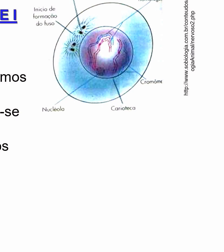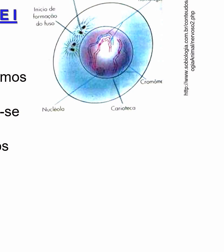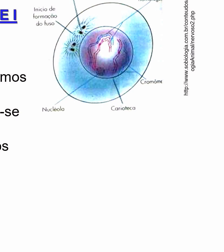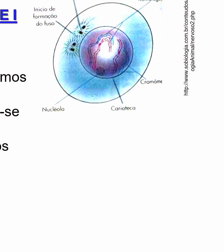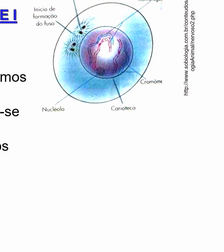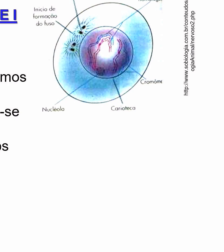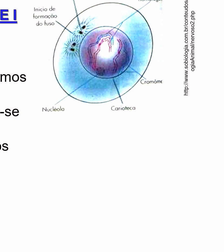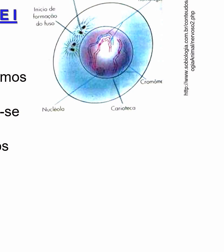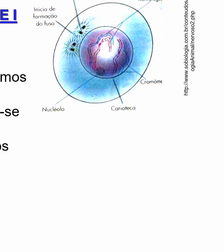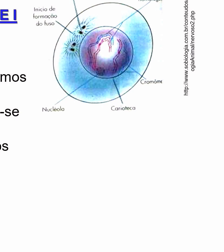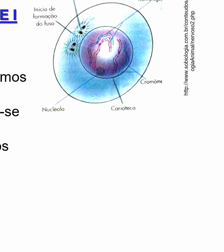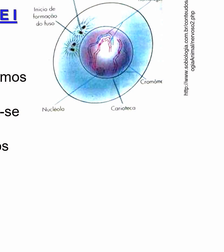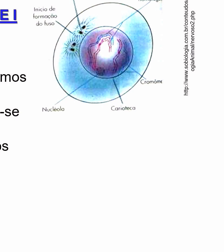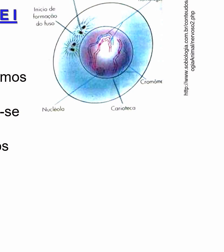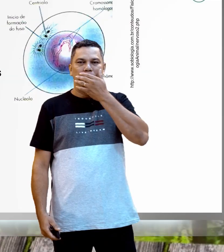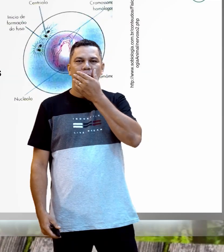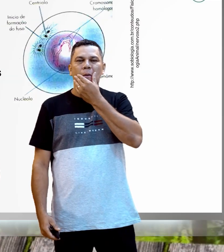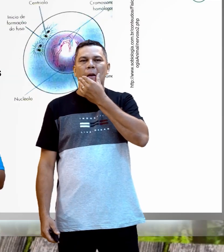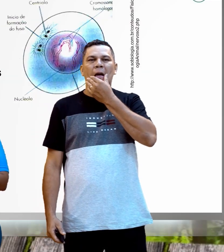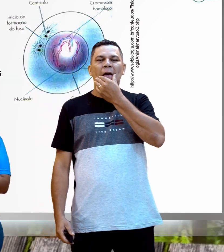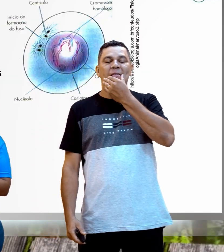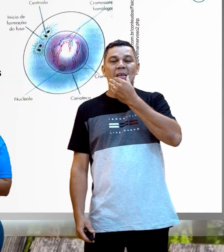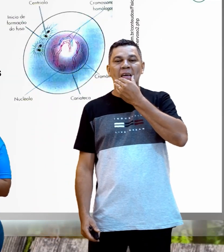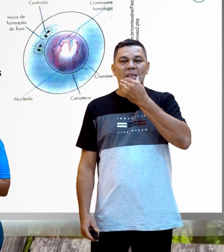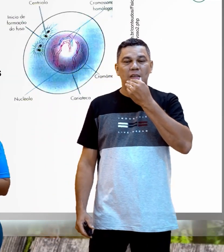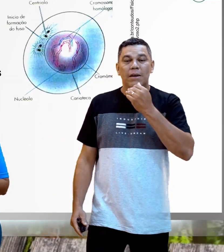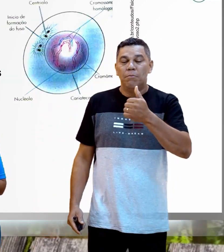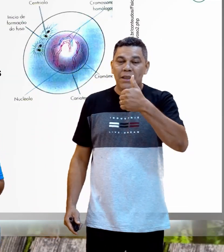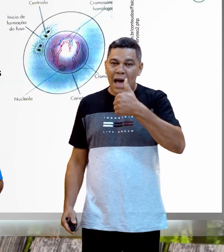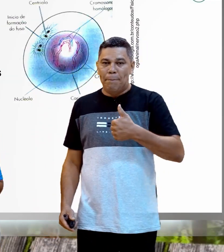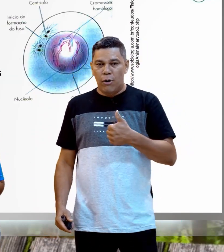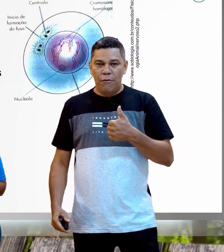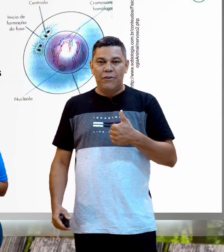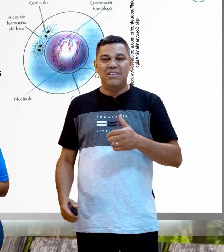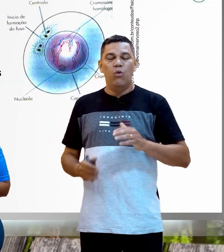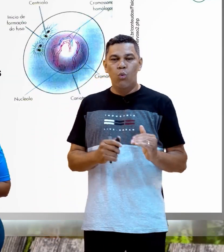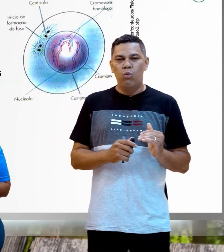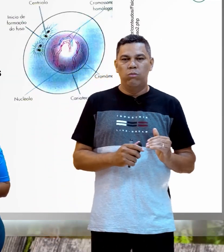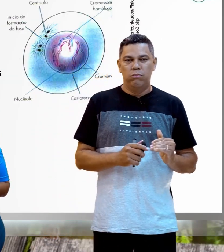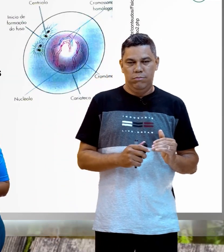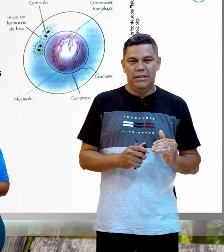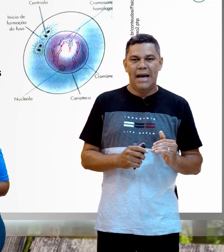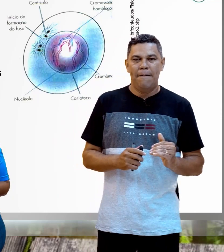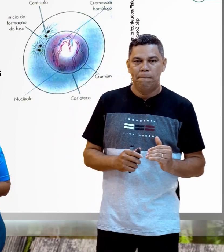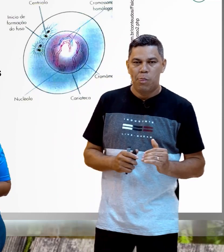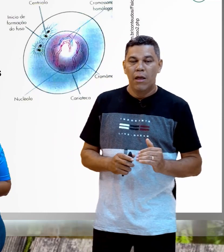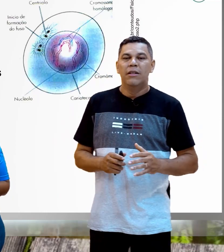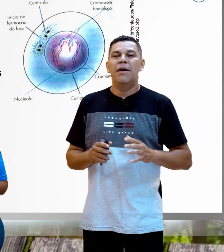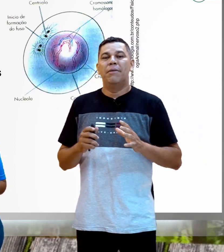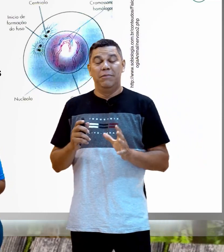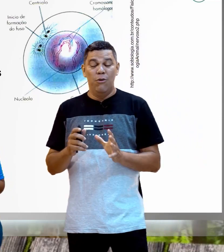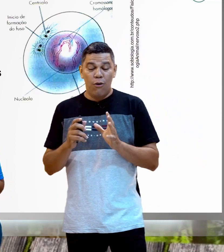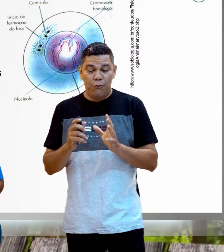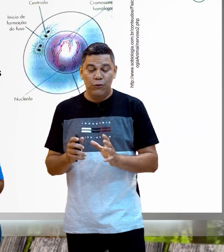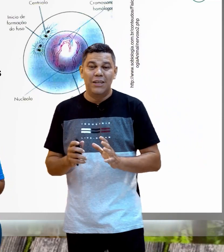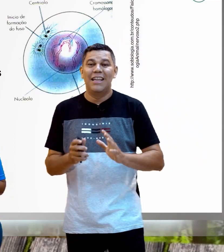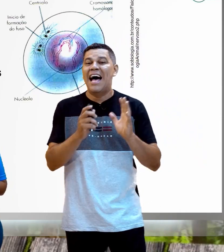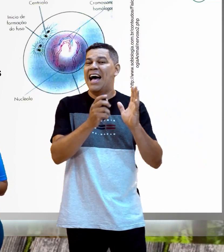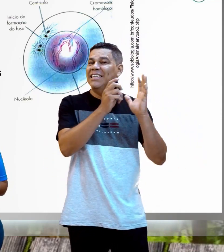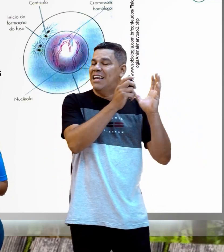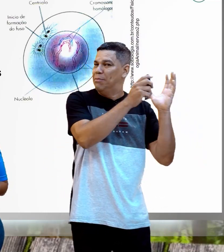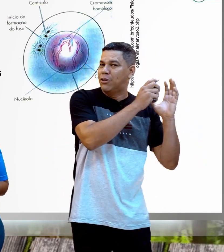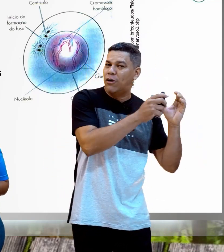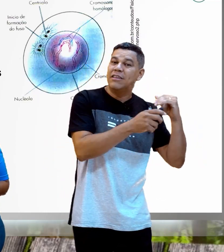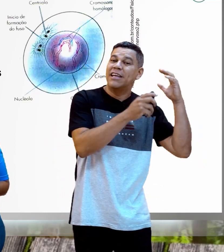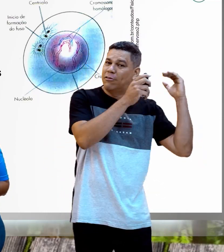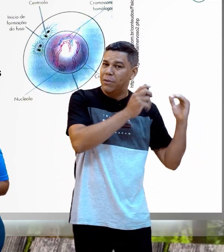Vem junto. Olha aqui, pessoal. Seguinte, na prófase 1, tá? Lembra, não confunde,